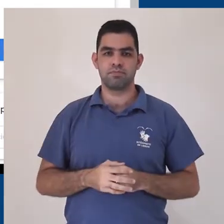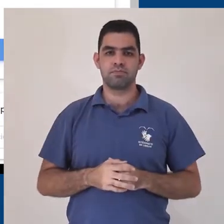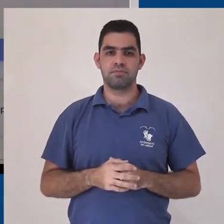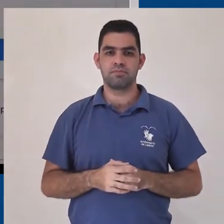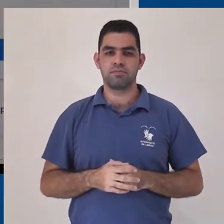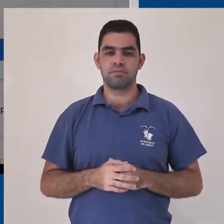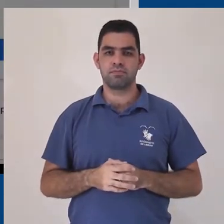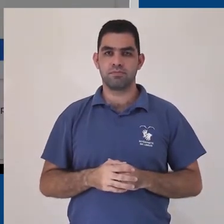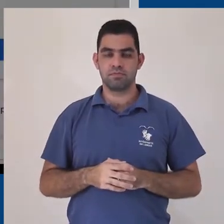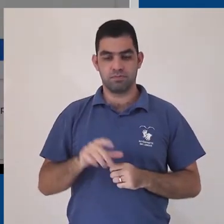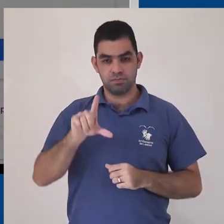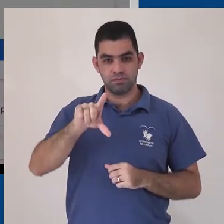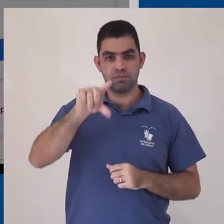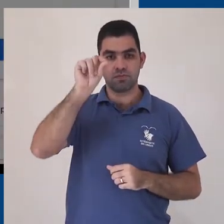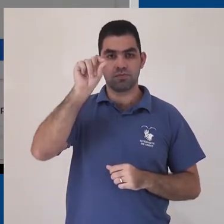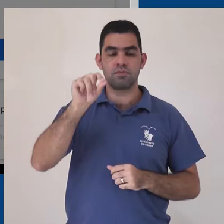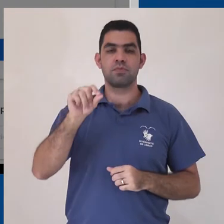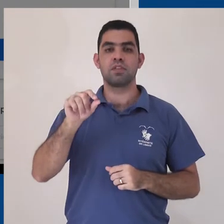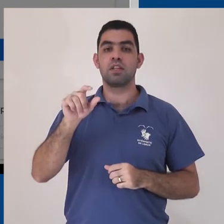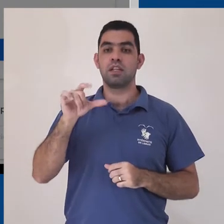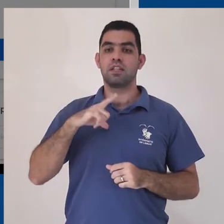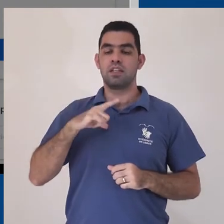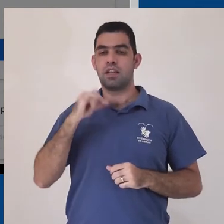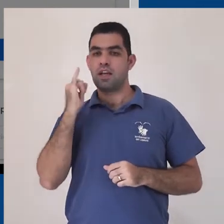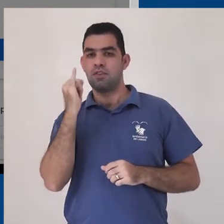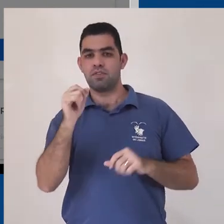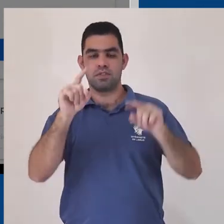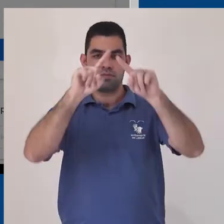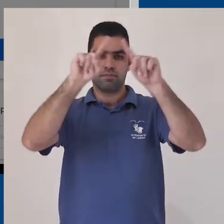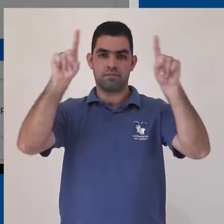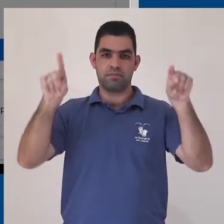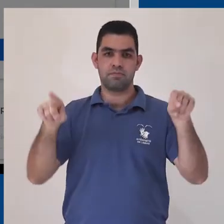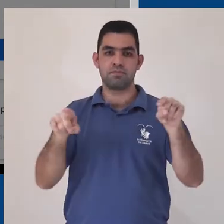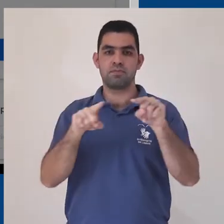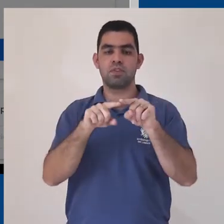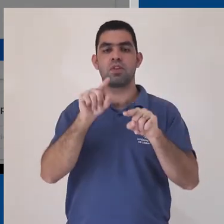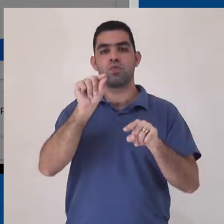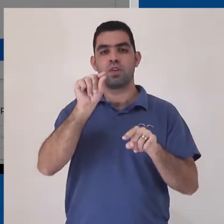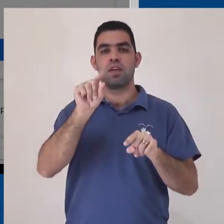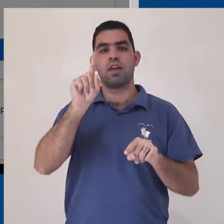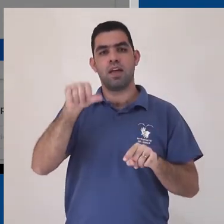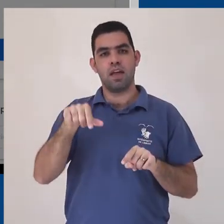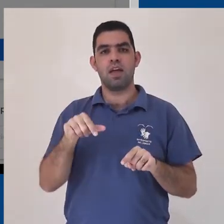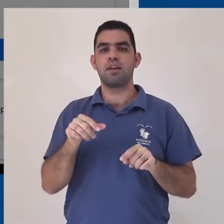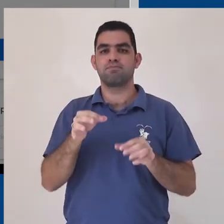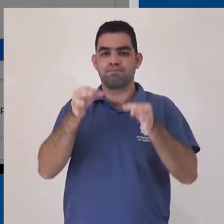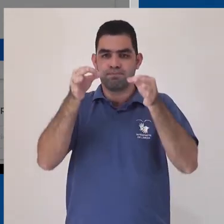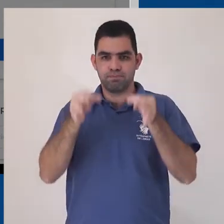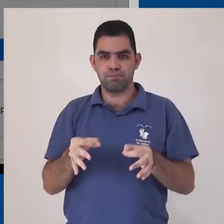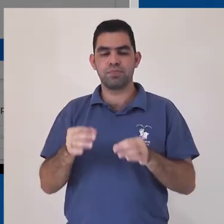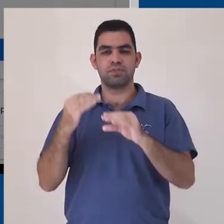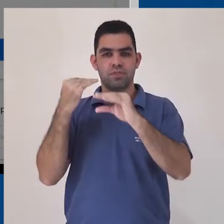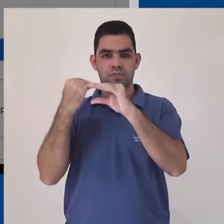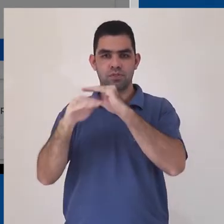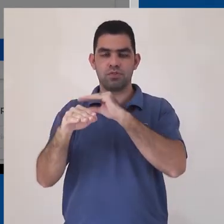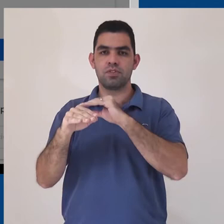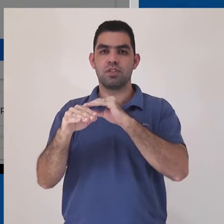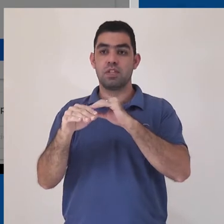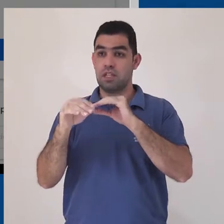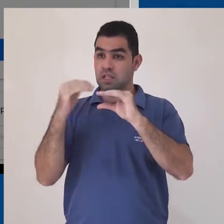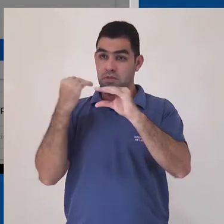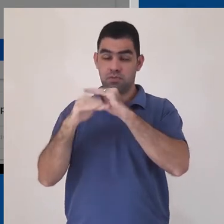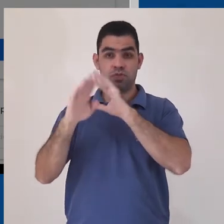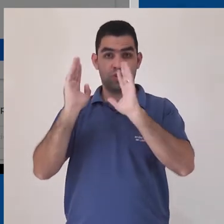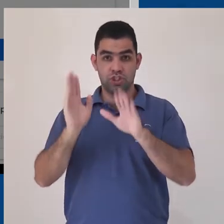azul ao clicar você será notificado com uma janela pop-up confirmando envio explicando que após a